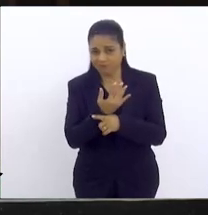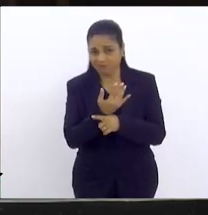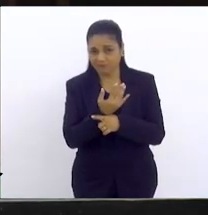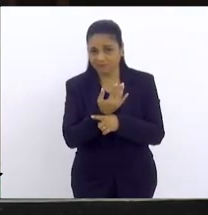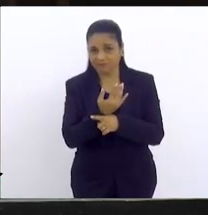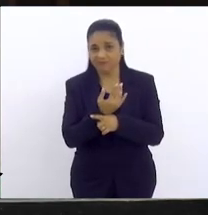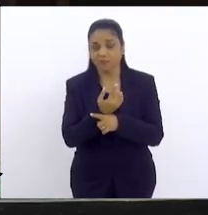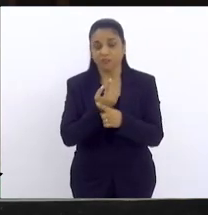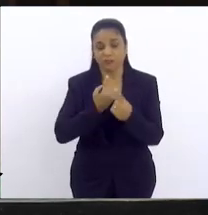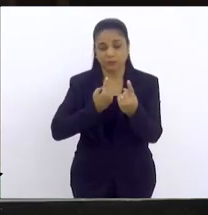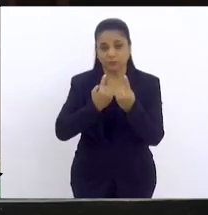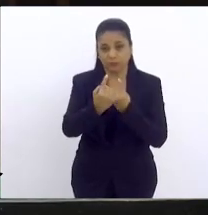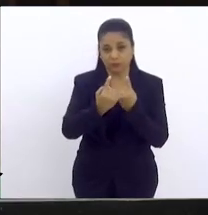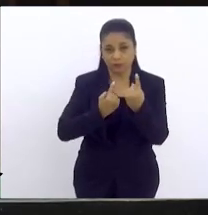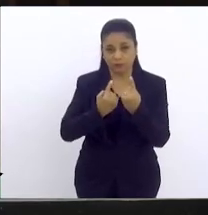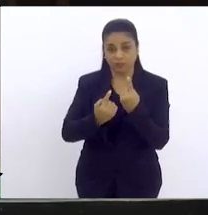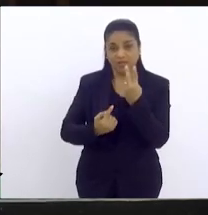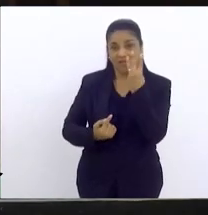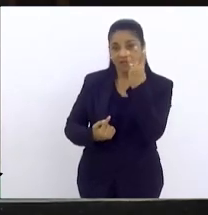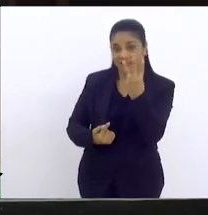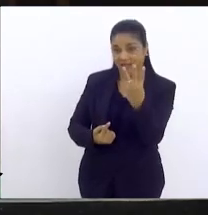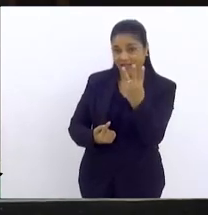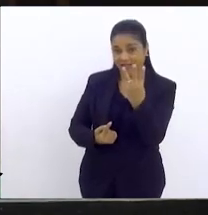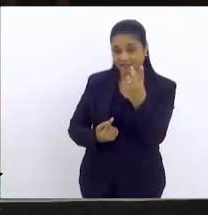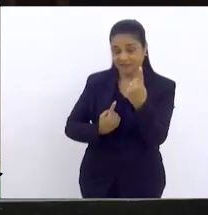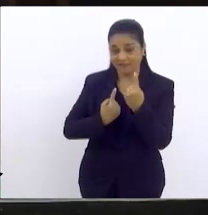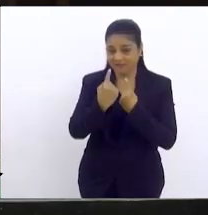atravessada por três BR